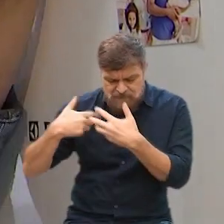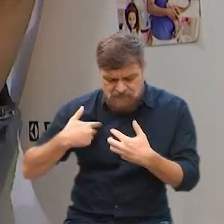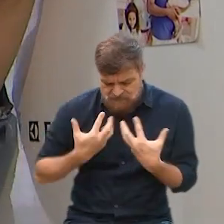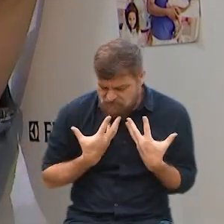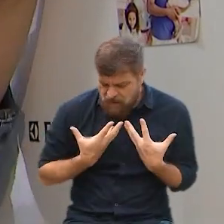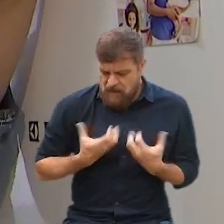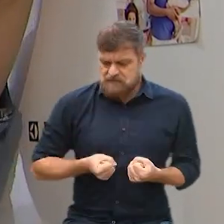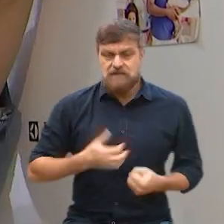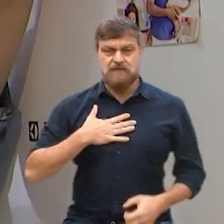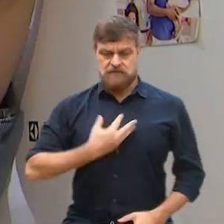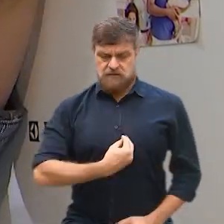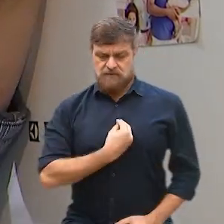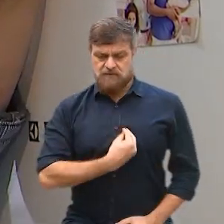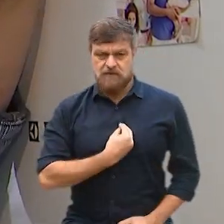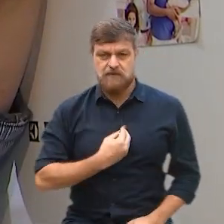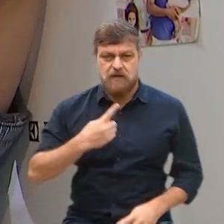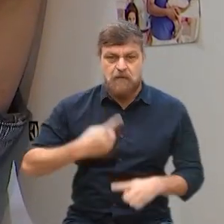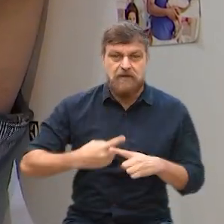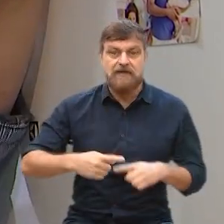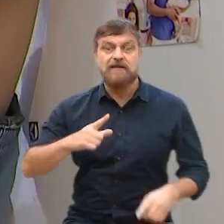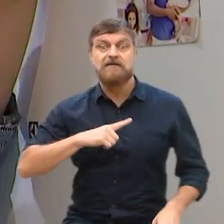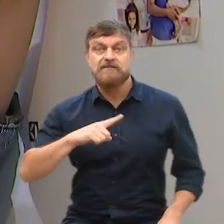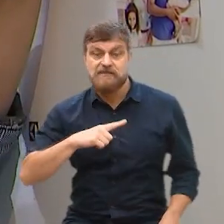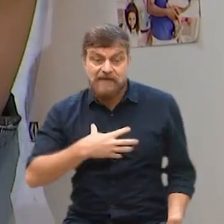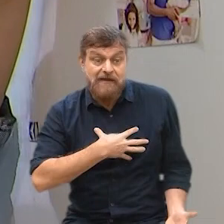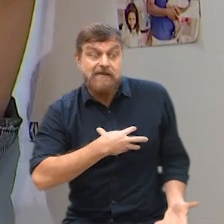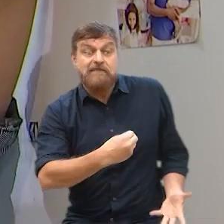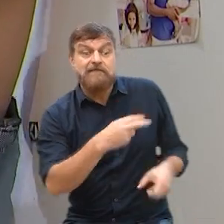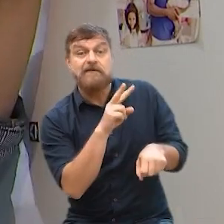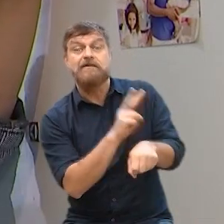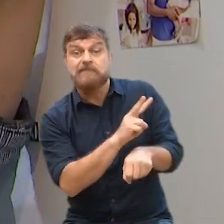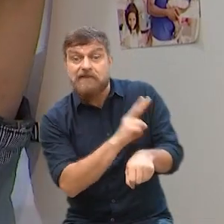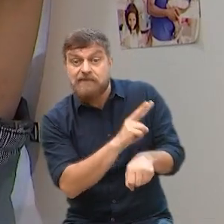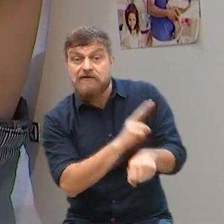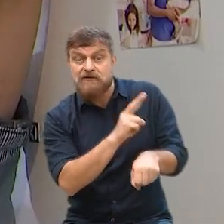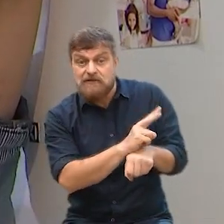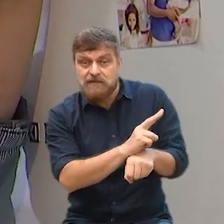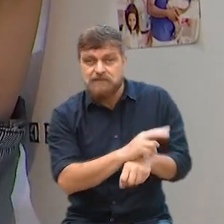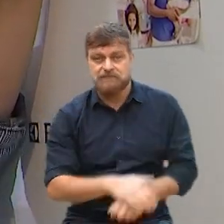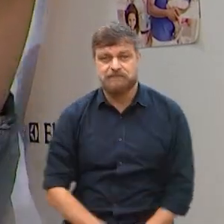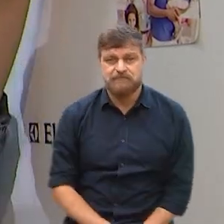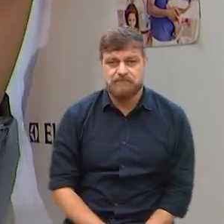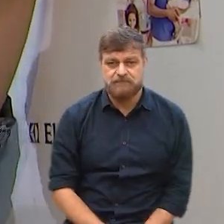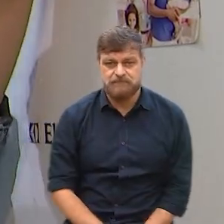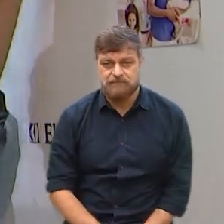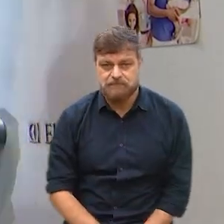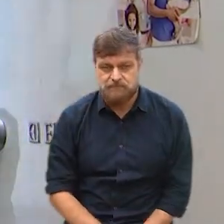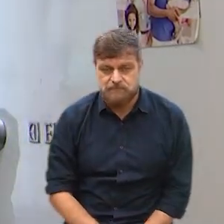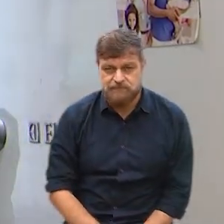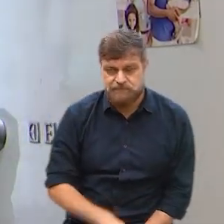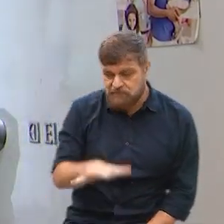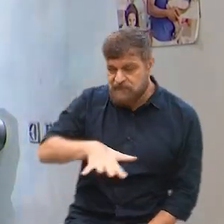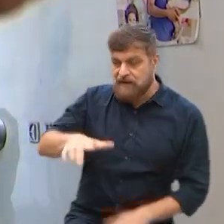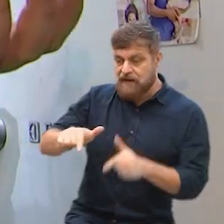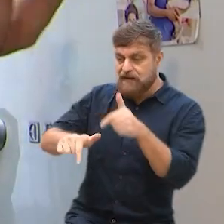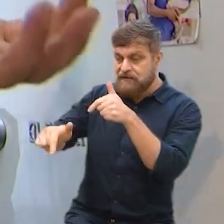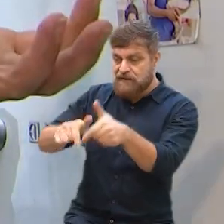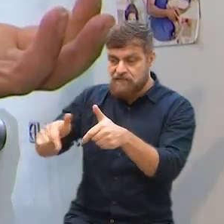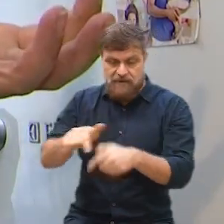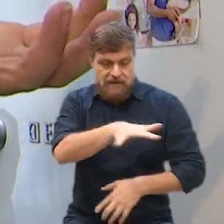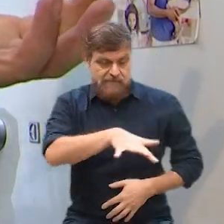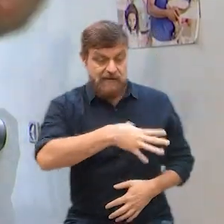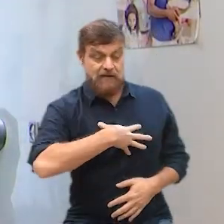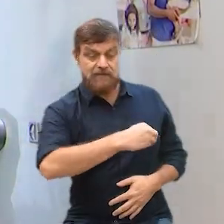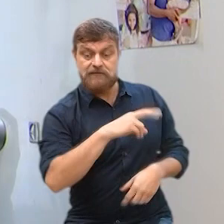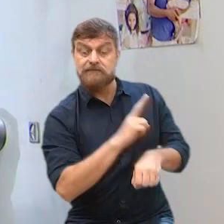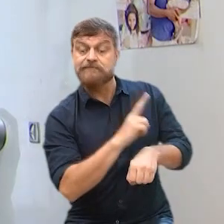aceitar. Né? Porque também você tinha um motivo, a questão dos filhos. E eu tinha que aceitar isso. Eu tinha um ônus e um